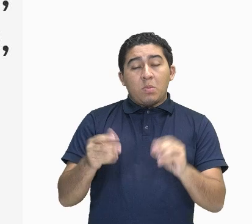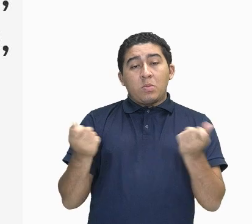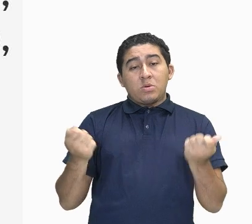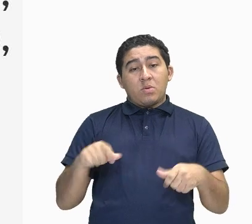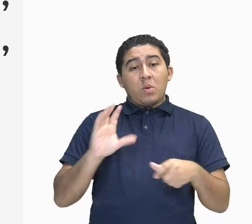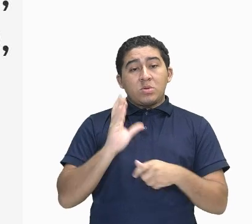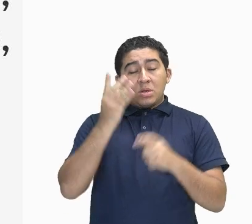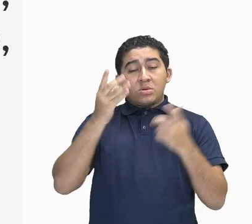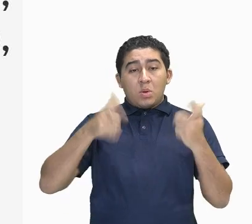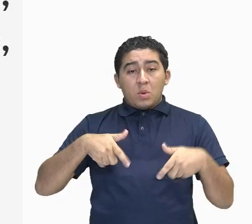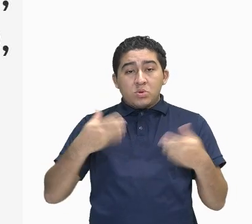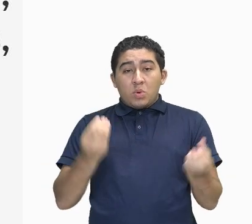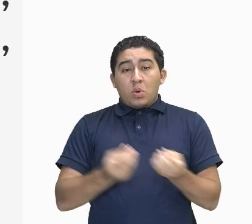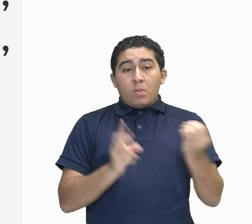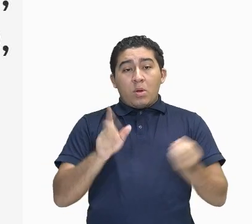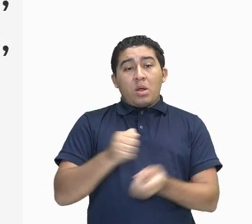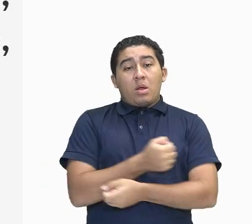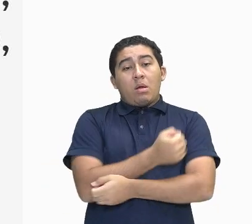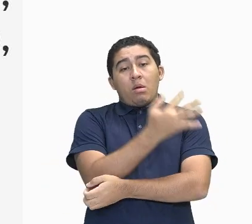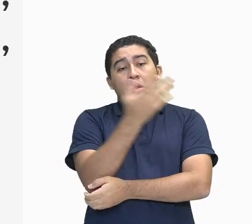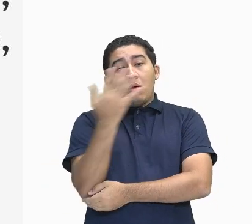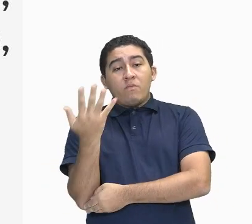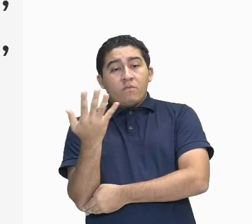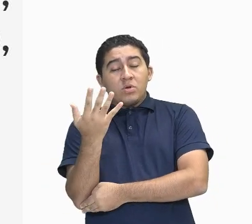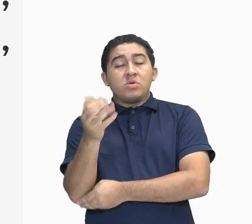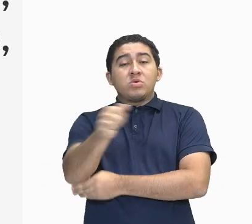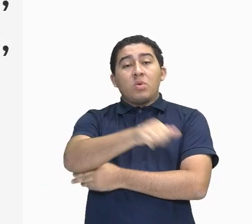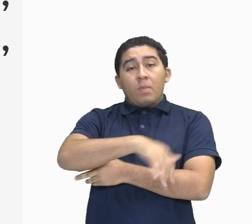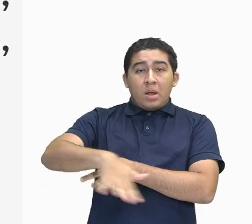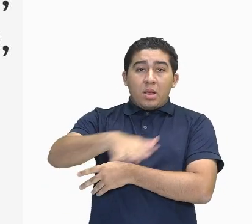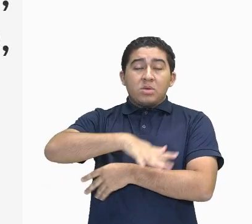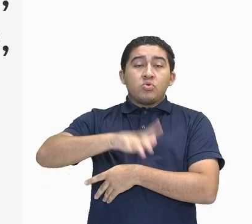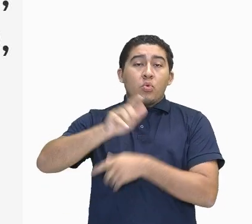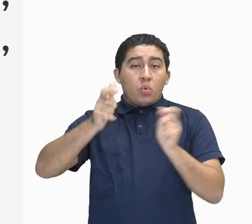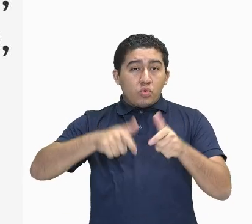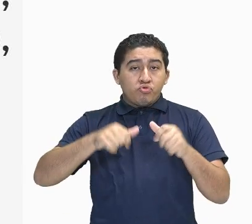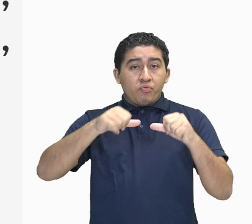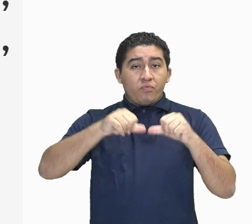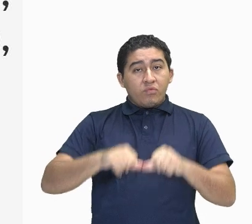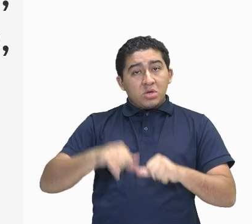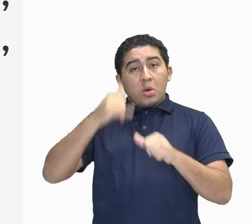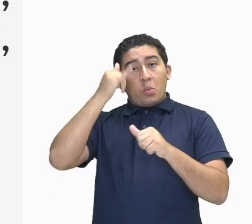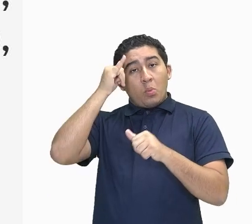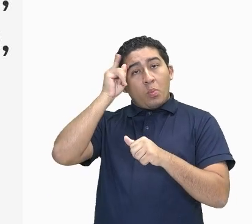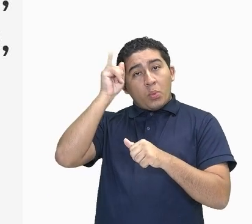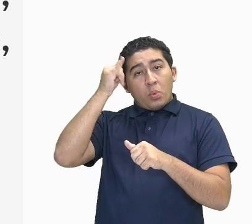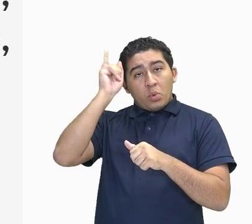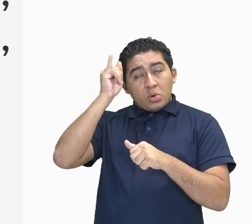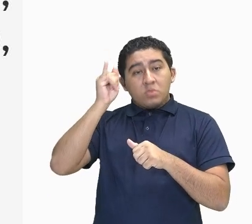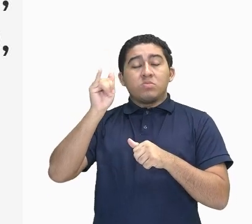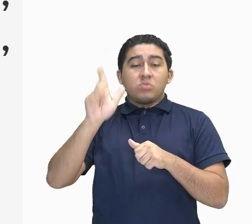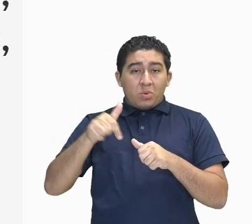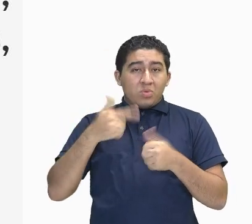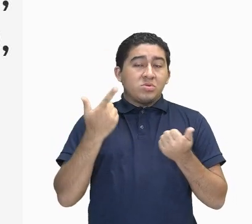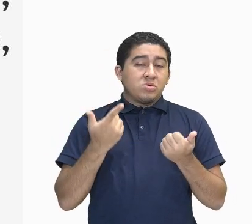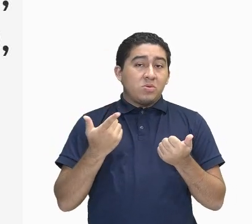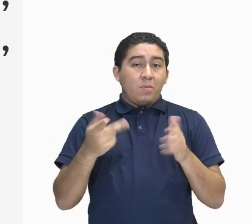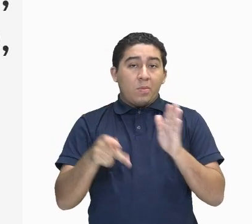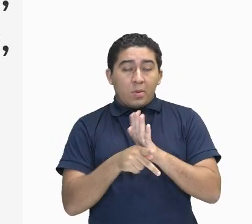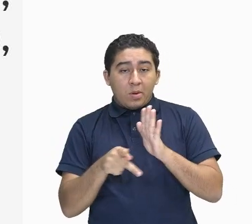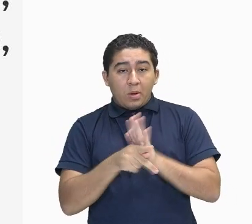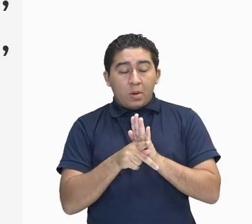feita pelo plantio de árvores, né, em áreas de pastagem. E isso a gente observa